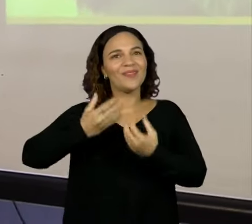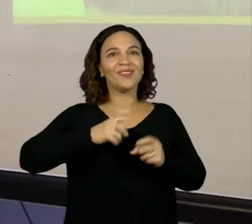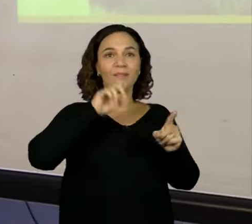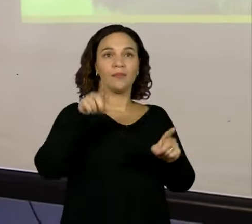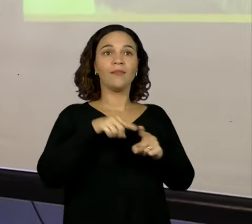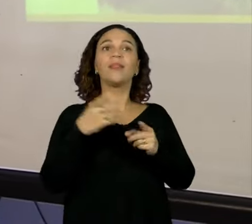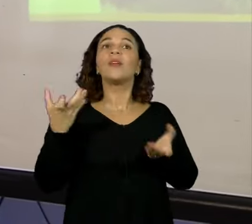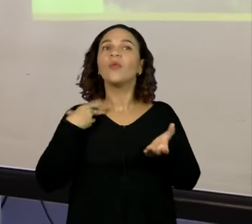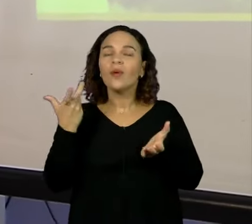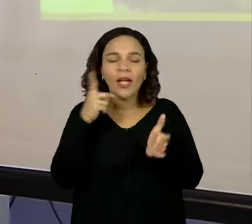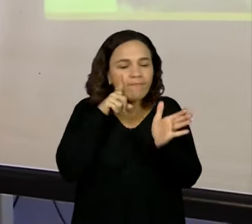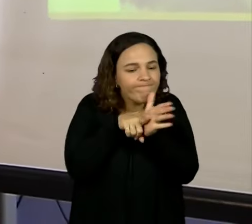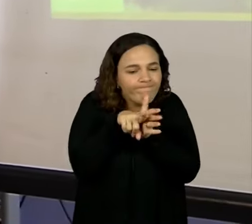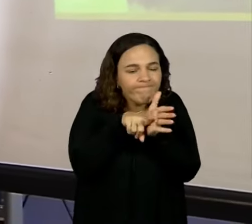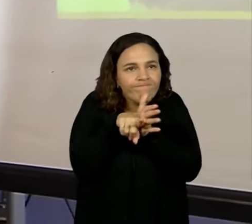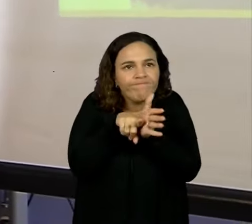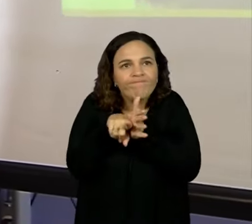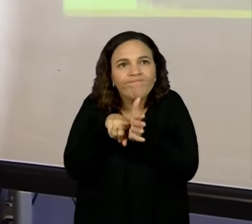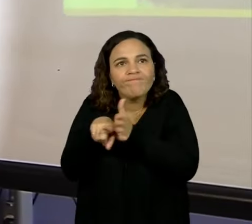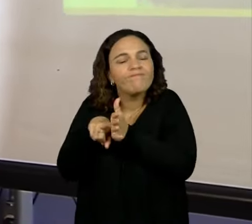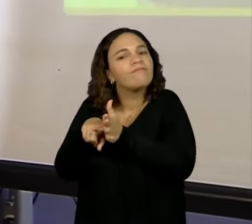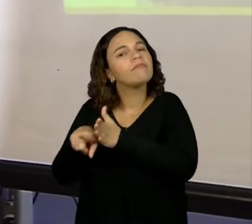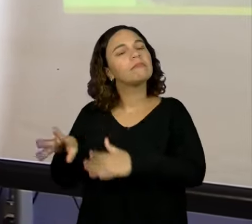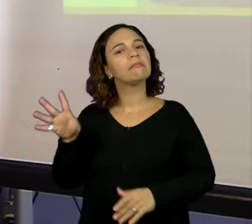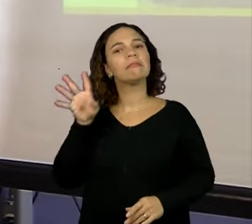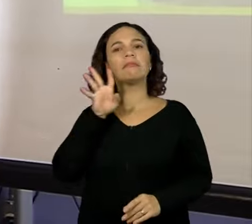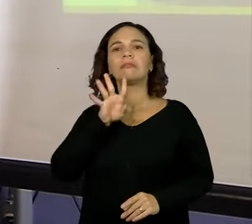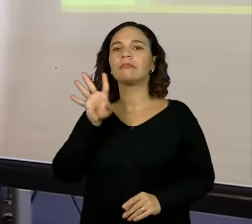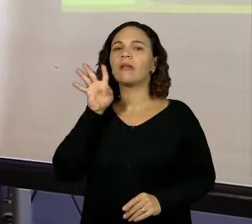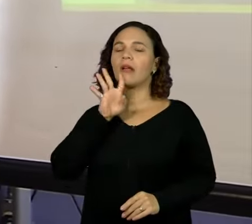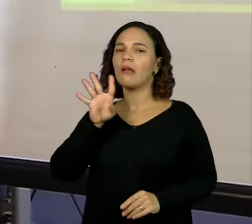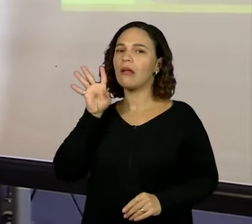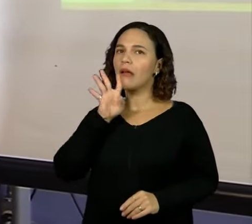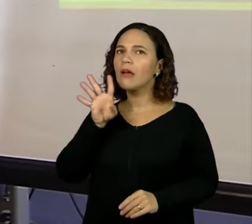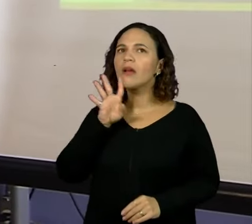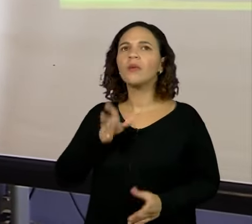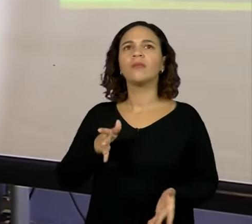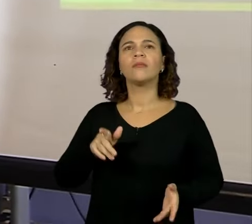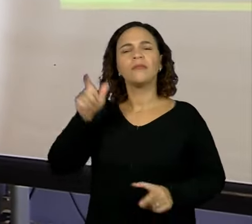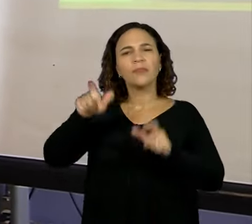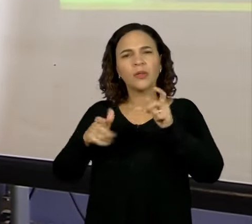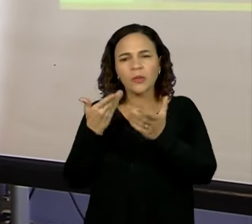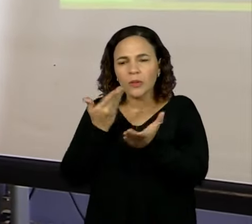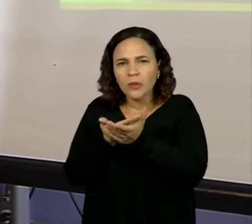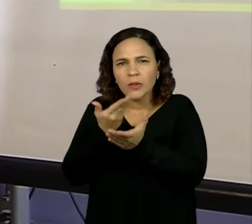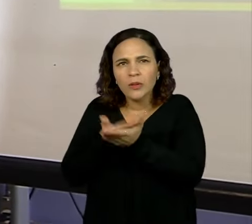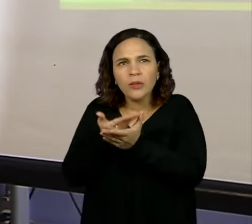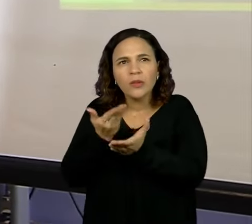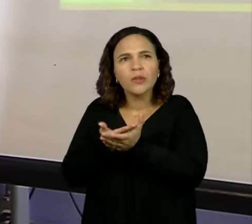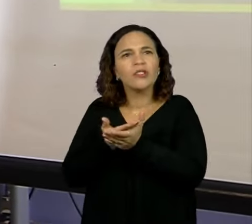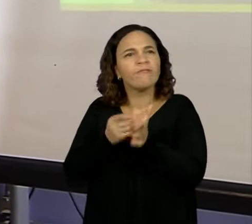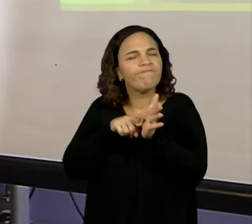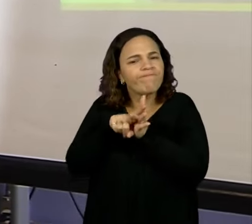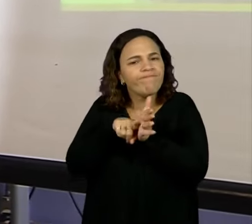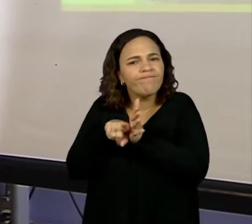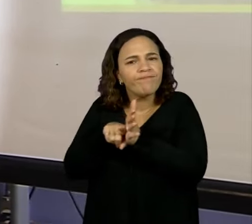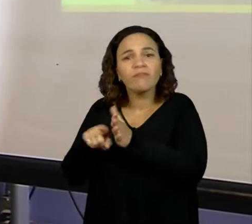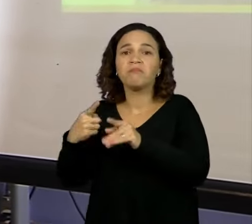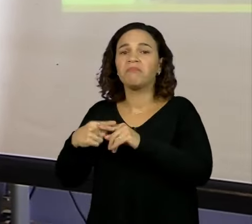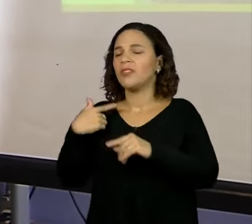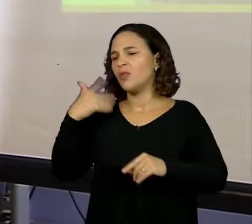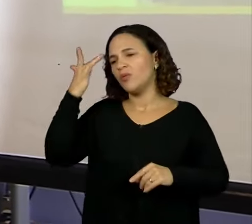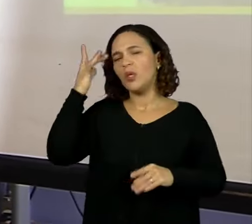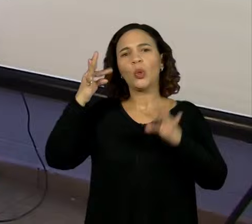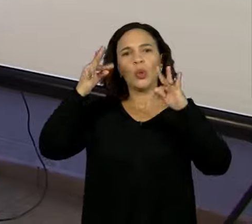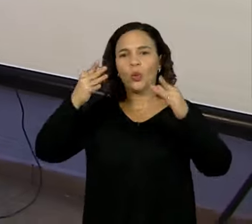ser perícia porque eu acho muito legal as pessoas, elas estudam sobre isso. Porque a gente nunca sabe tudo